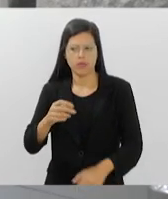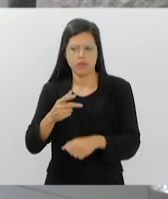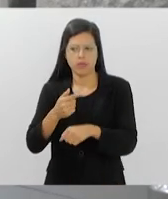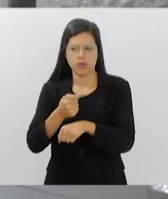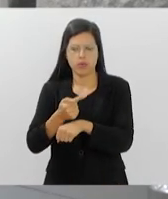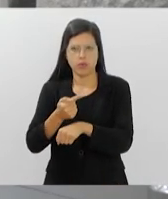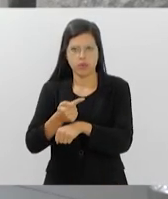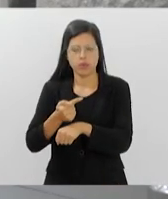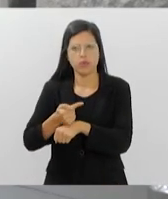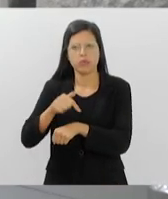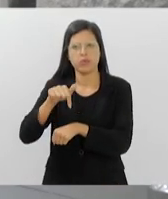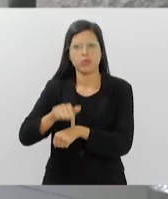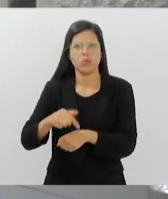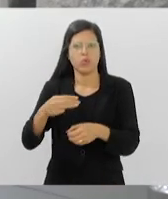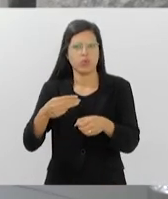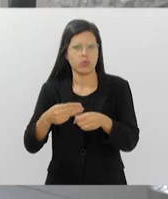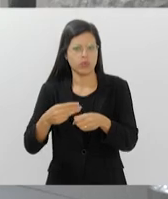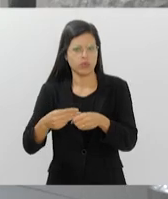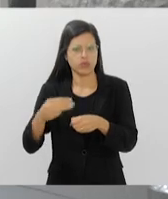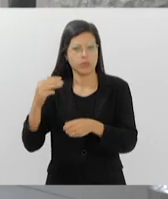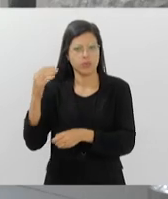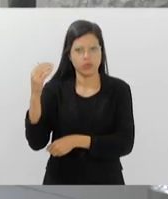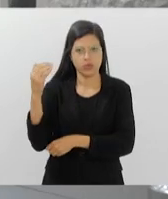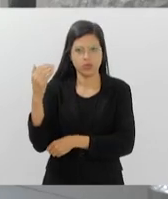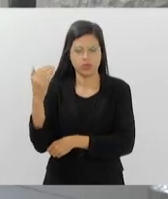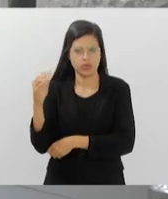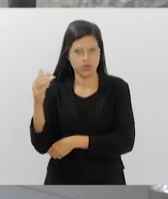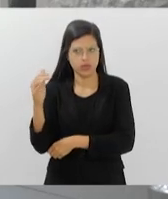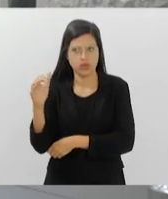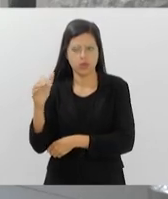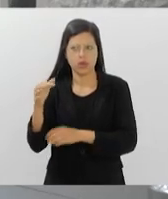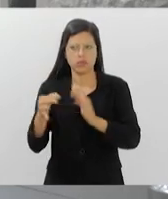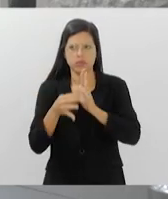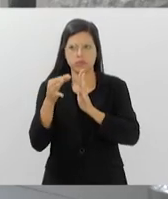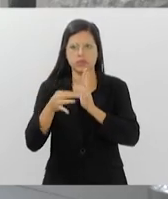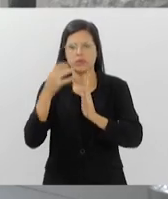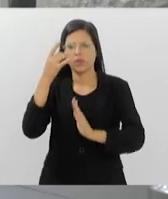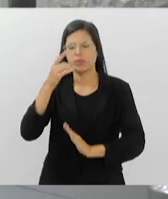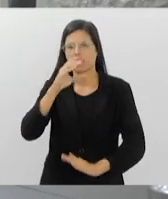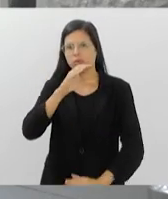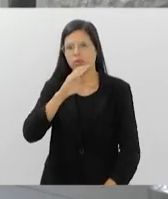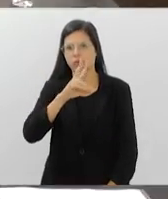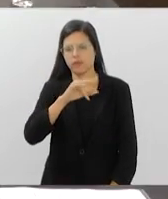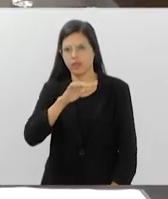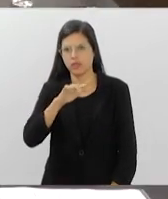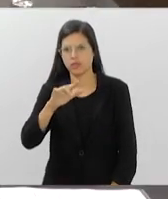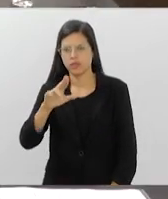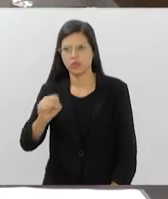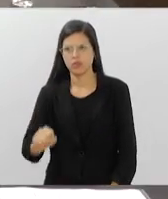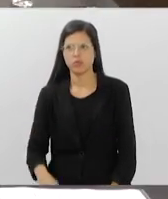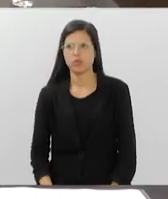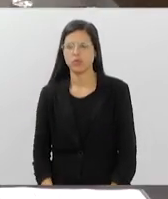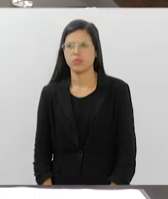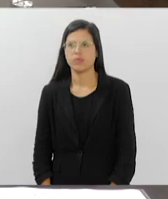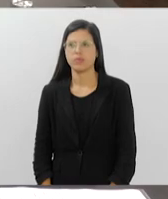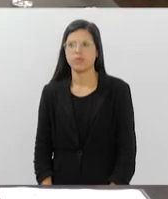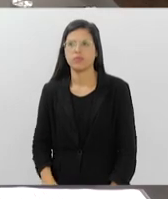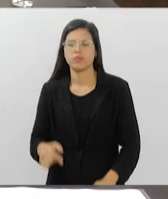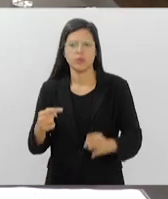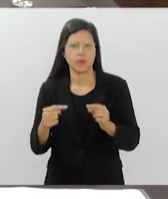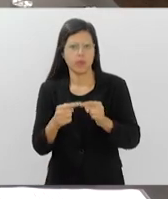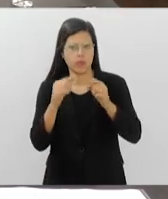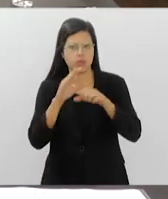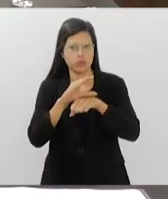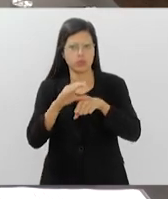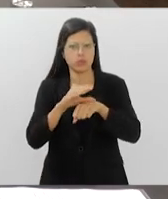no município de Niterói, para parecer, deputado Vinícius Cozzolino. Senhor presidente, o parecer é pela constitucionalidade